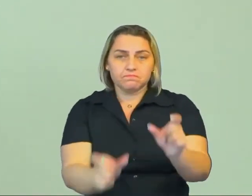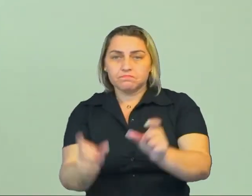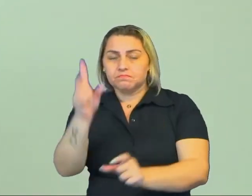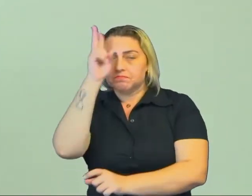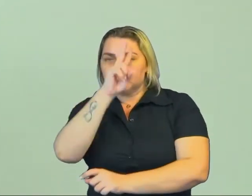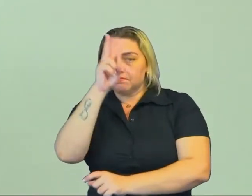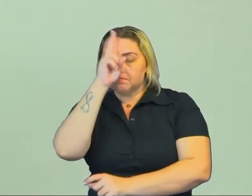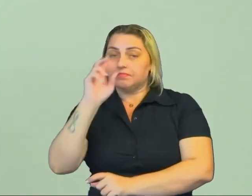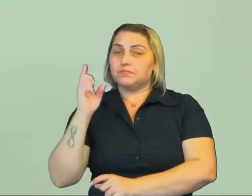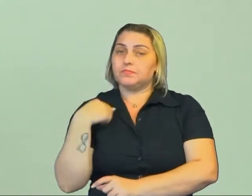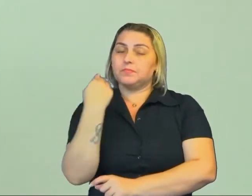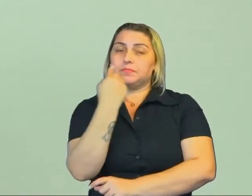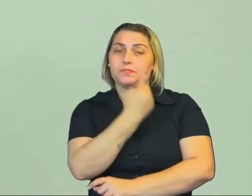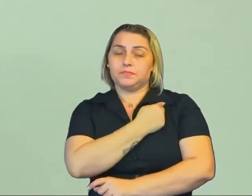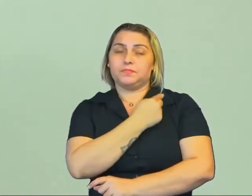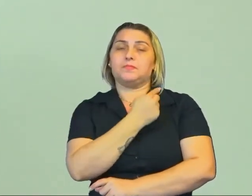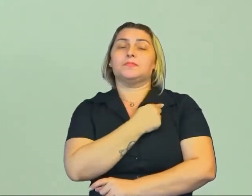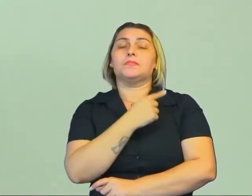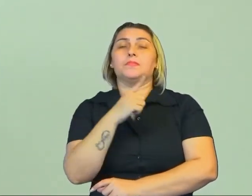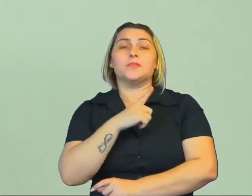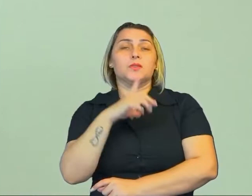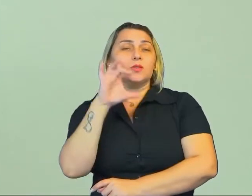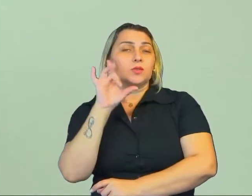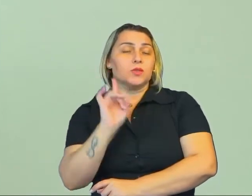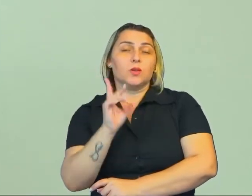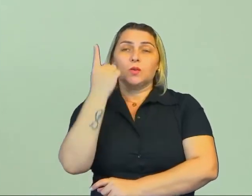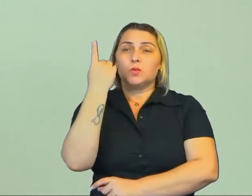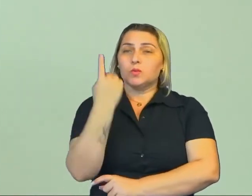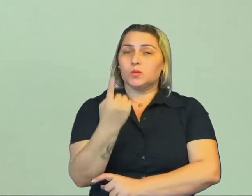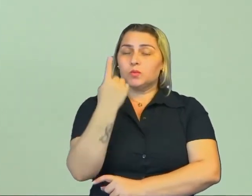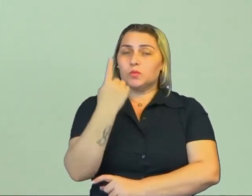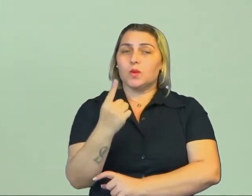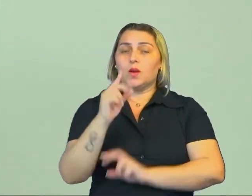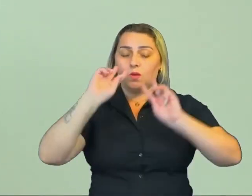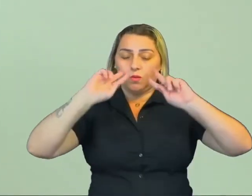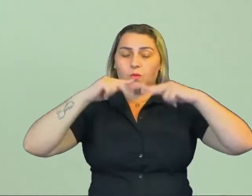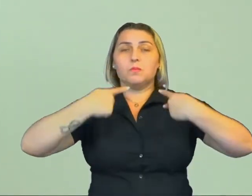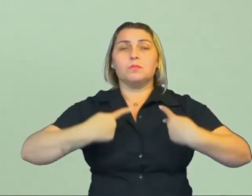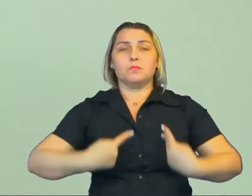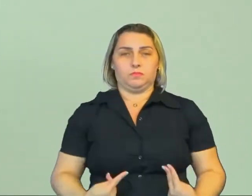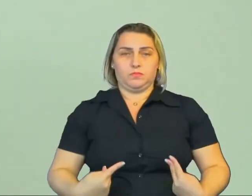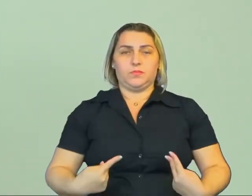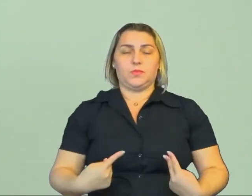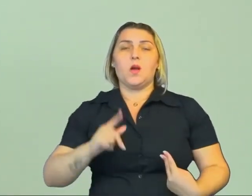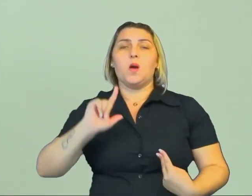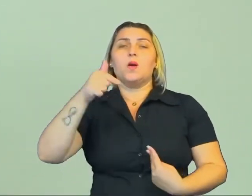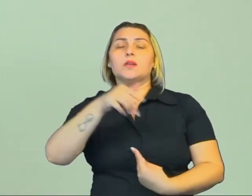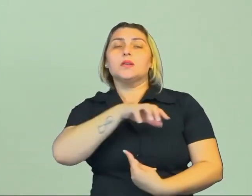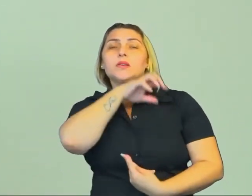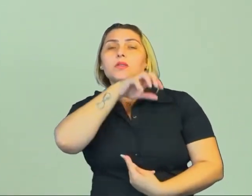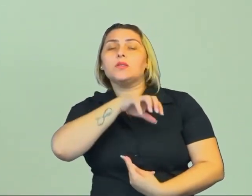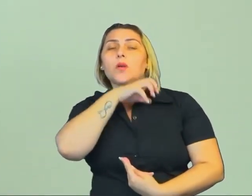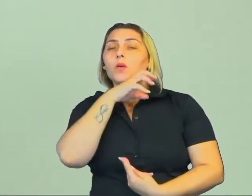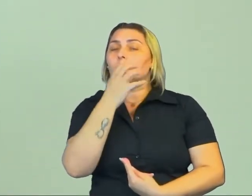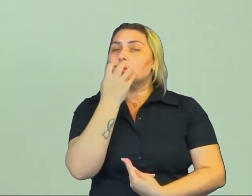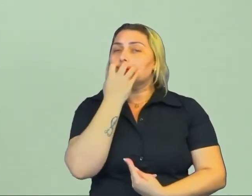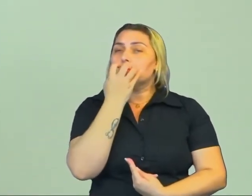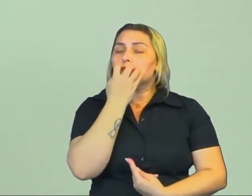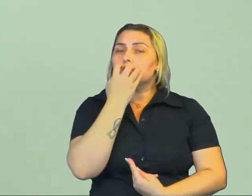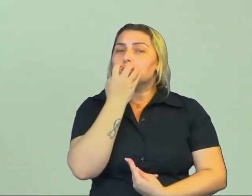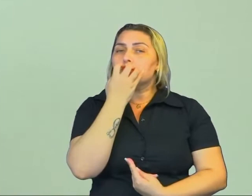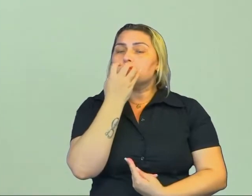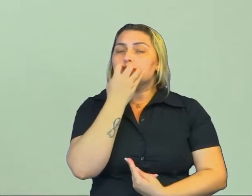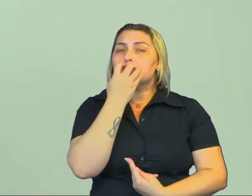Lembrando que na nossa espécie nós temos somente uma espécie, que é a espécie humana. Outros animais, como os cães, como